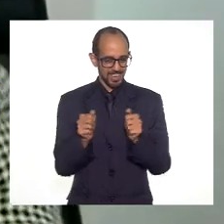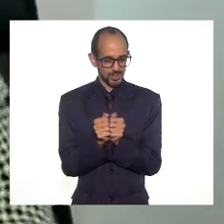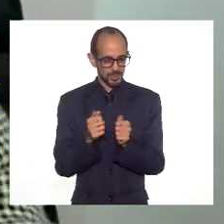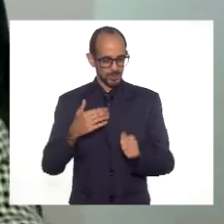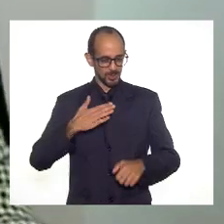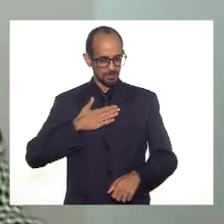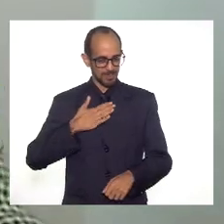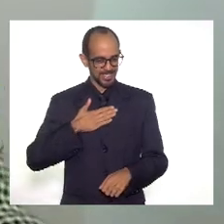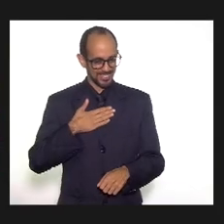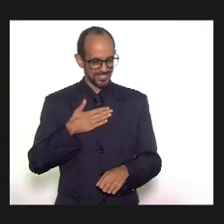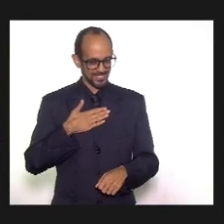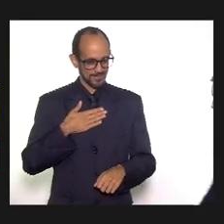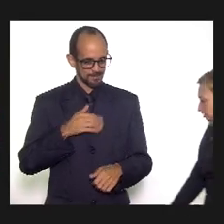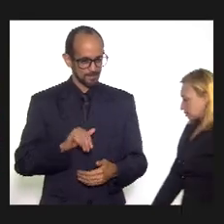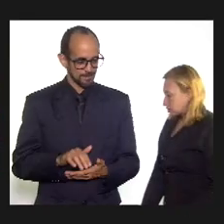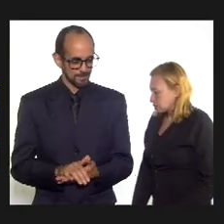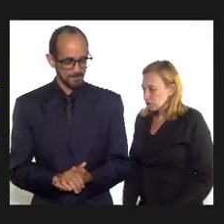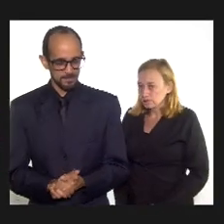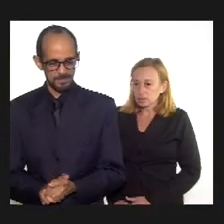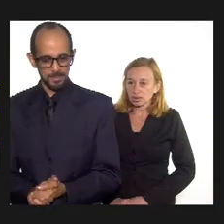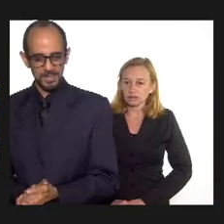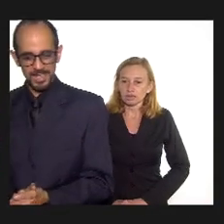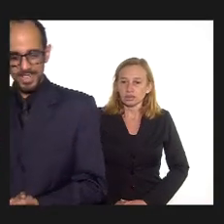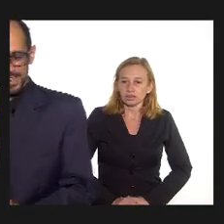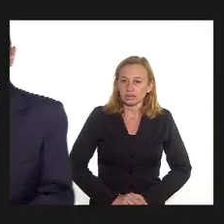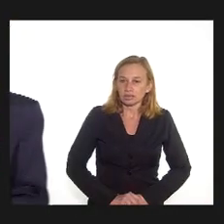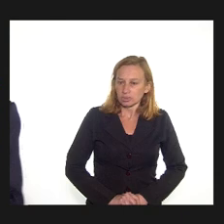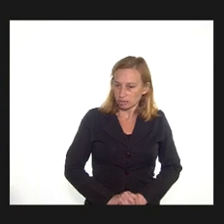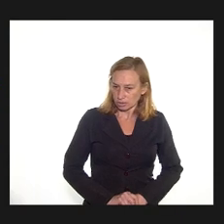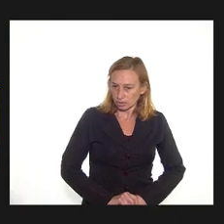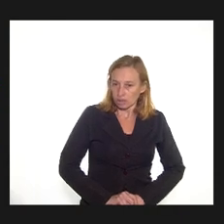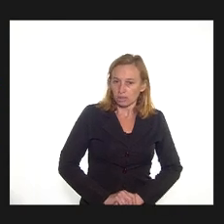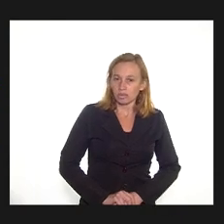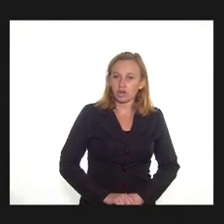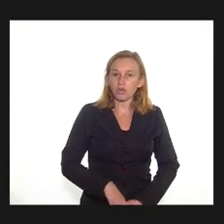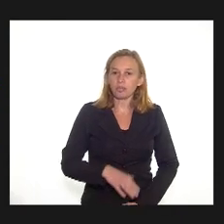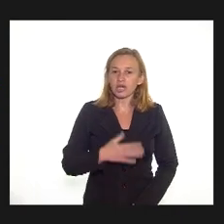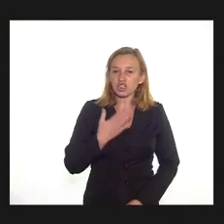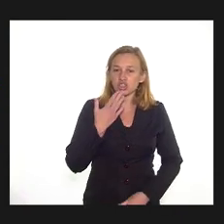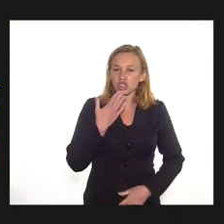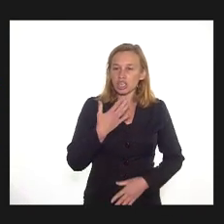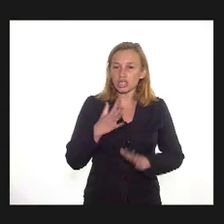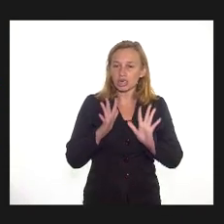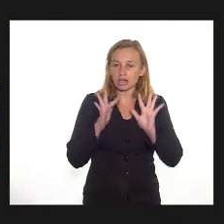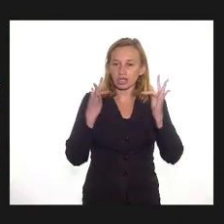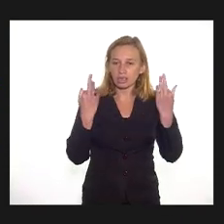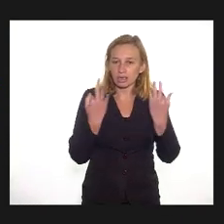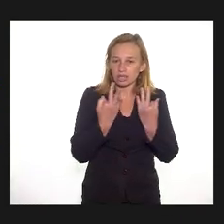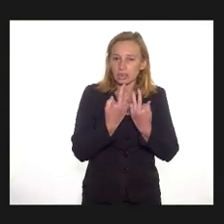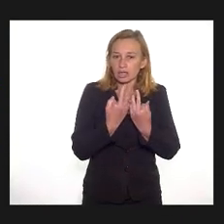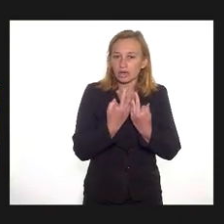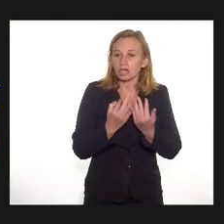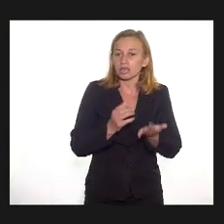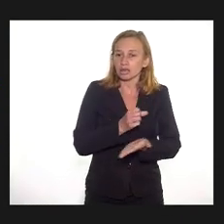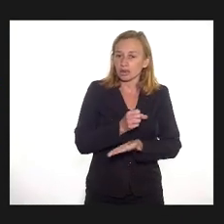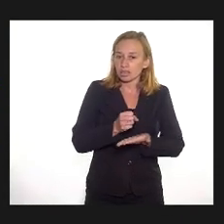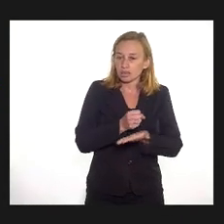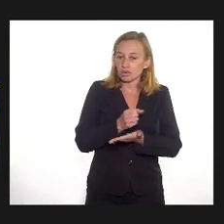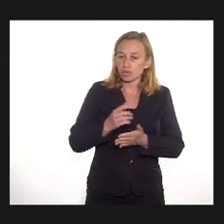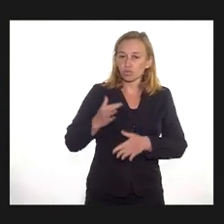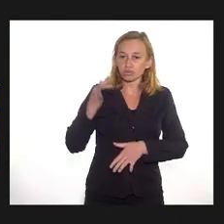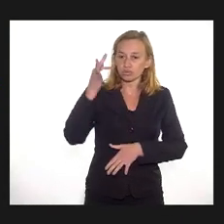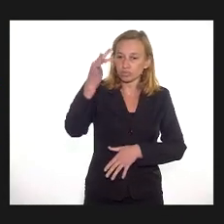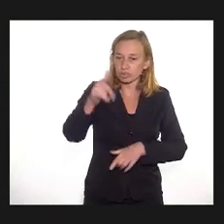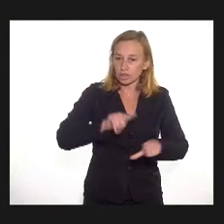fato, além das famílias serem as nossas bases, as nossas sustentações, a gente está trabalhando muito para o futuro dessa geração